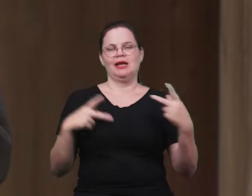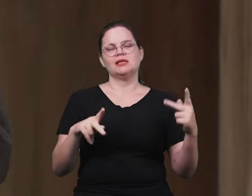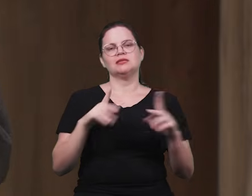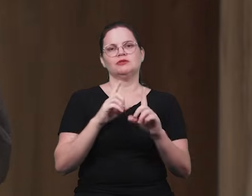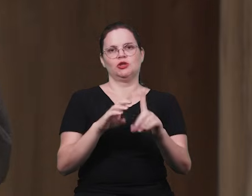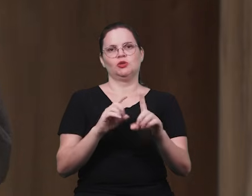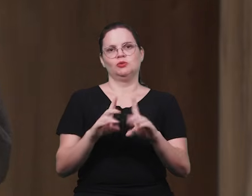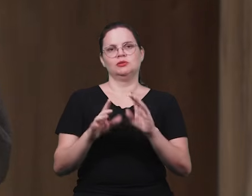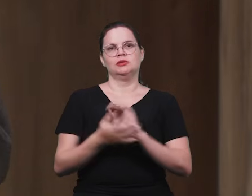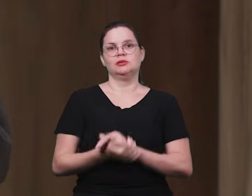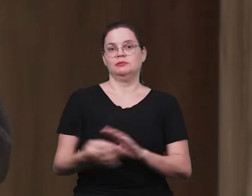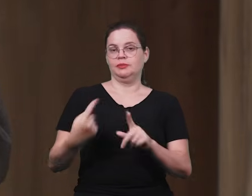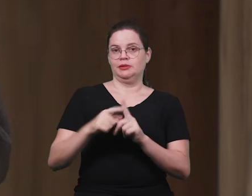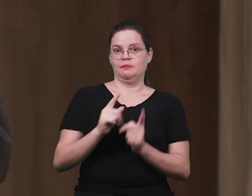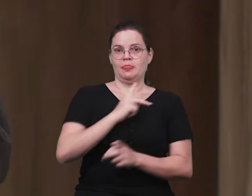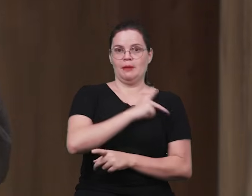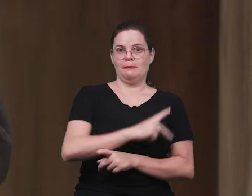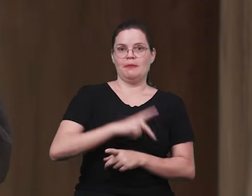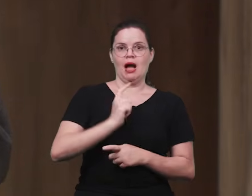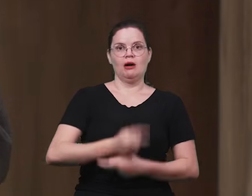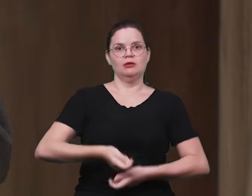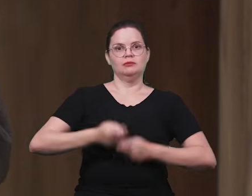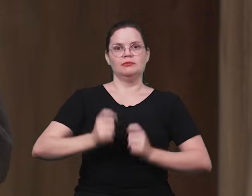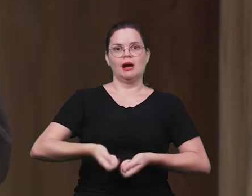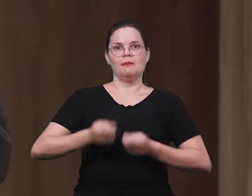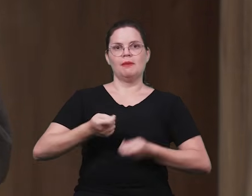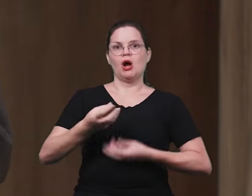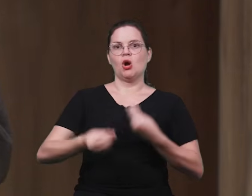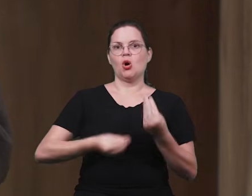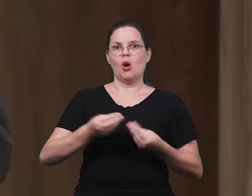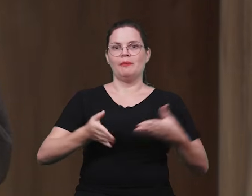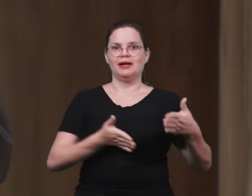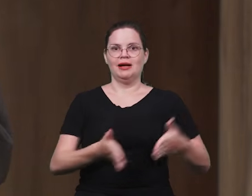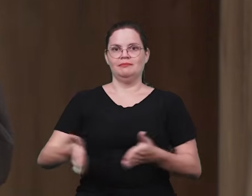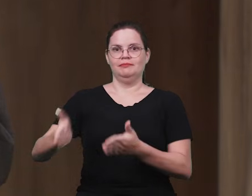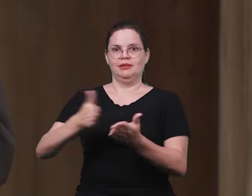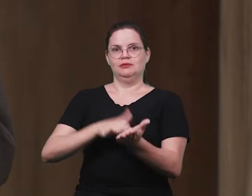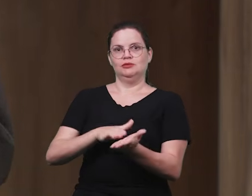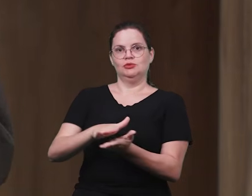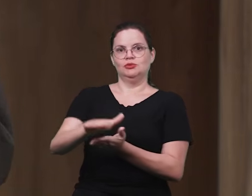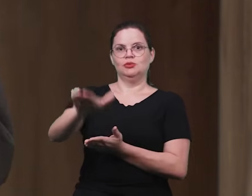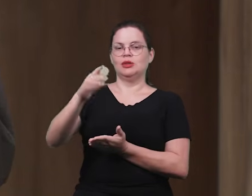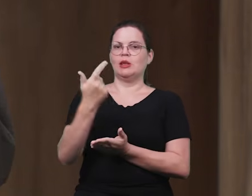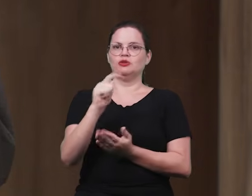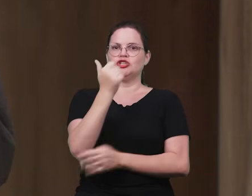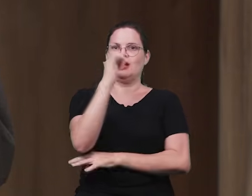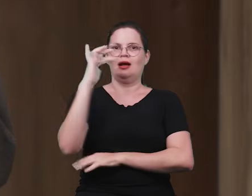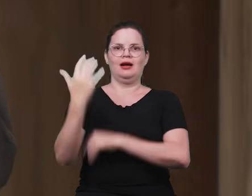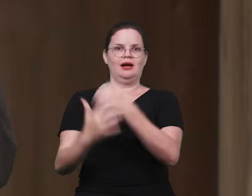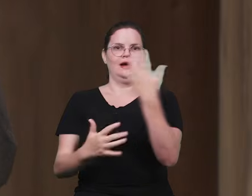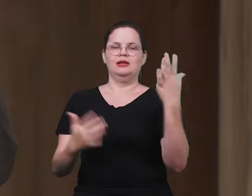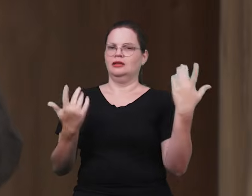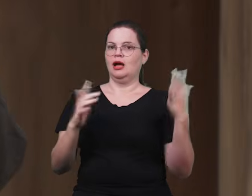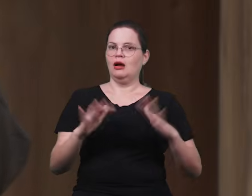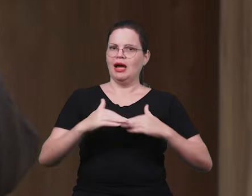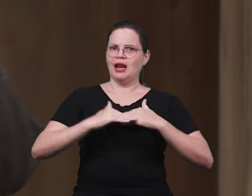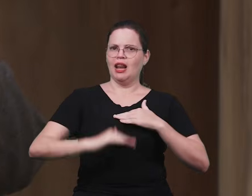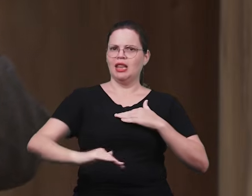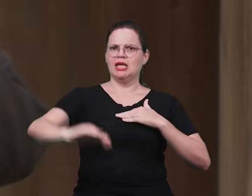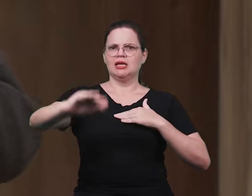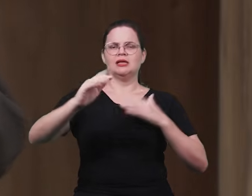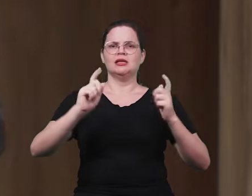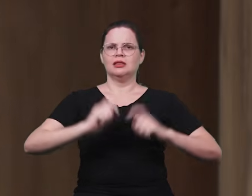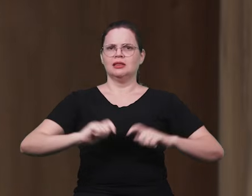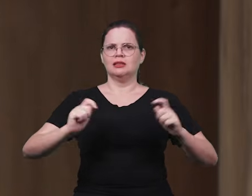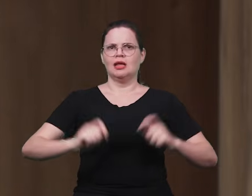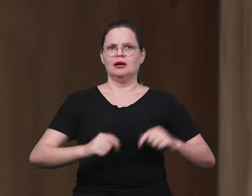pelas estradas, as estradas ajudaram, não passava pelo meio do mato, não é? Eram